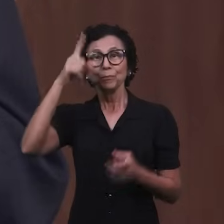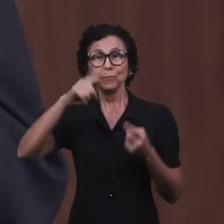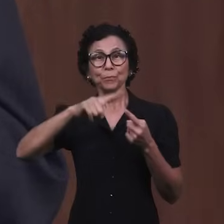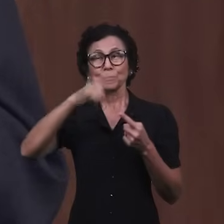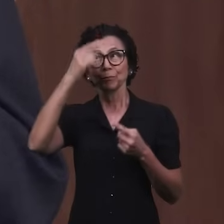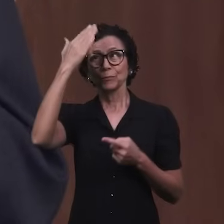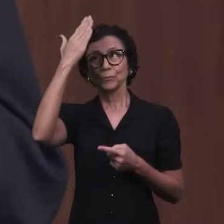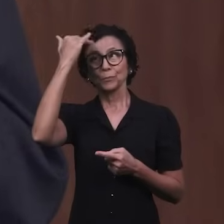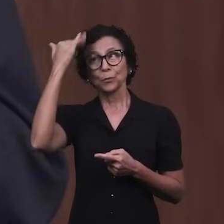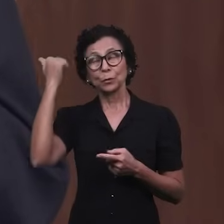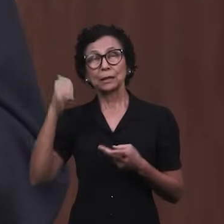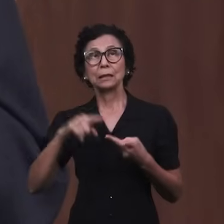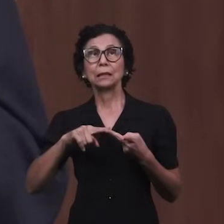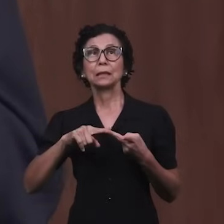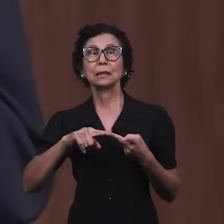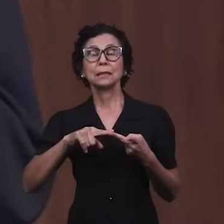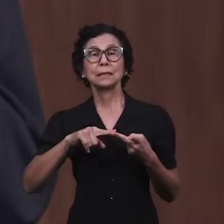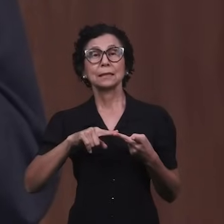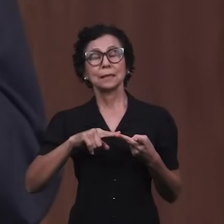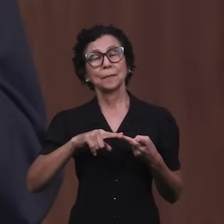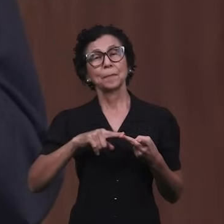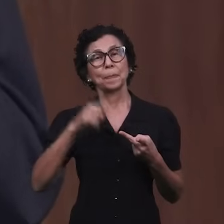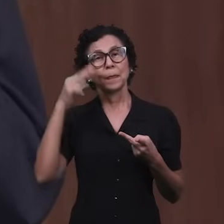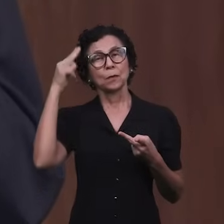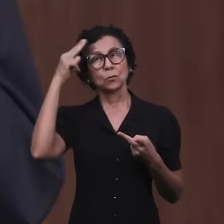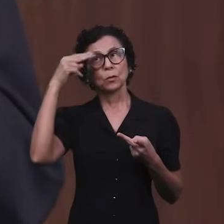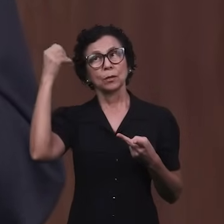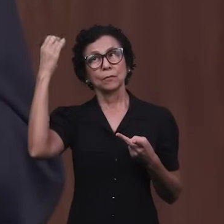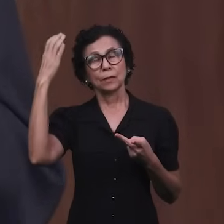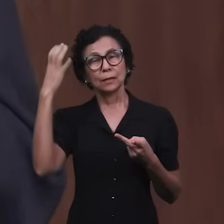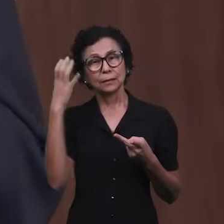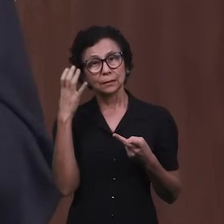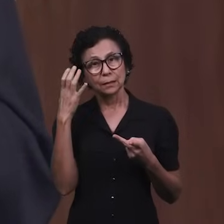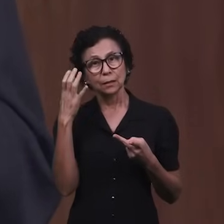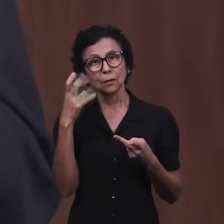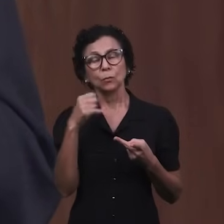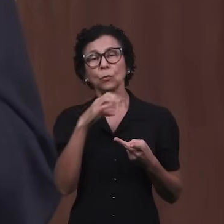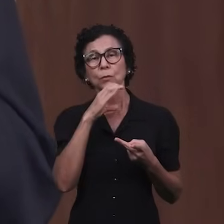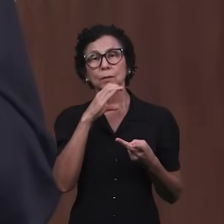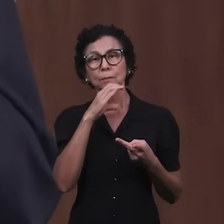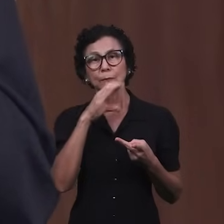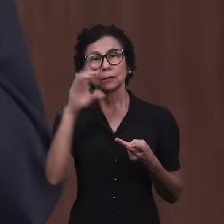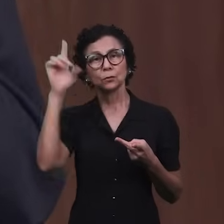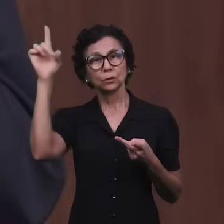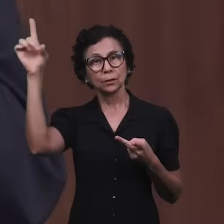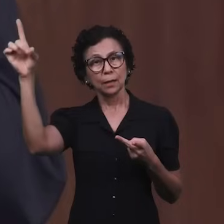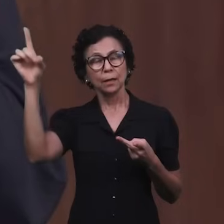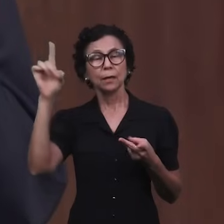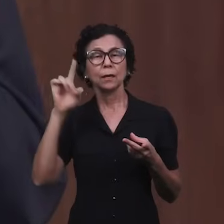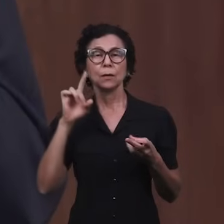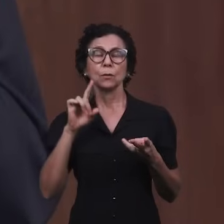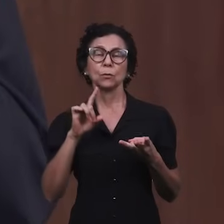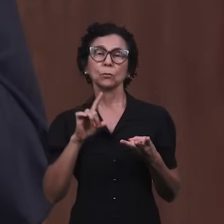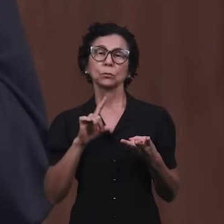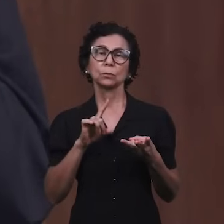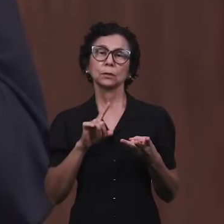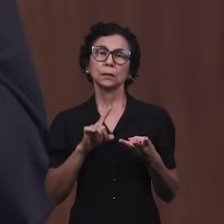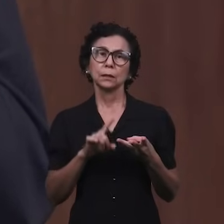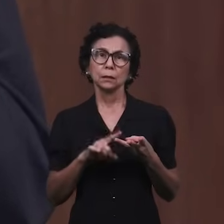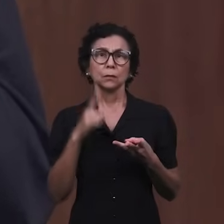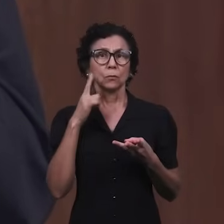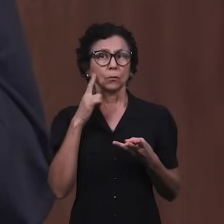é? Sabedoria, dom de ciência, e nós vamos ver aqui no